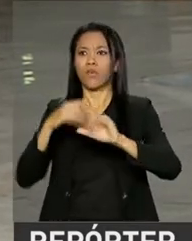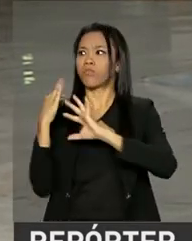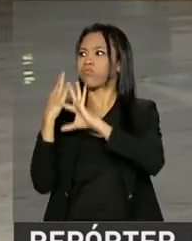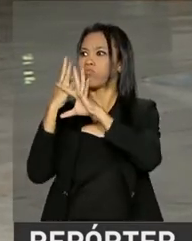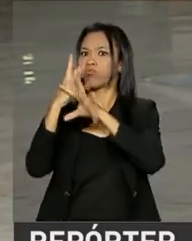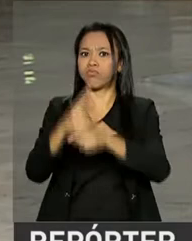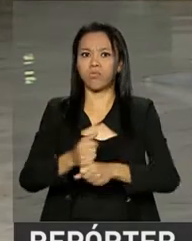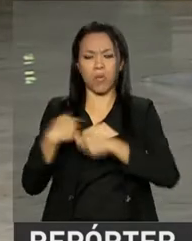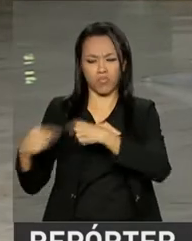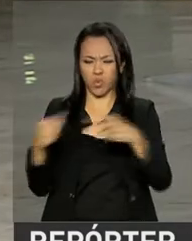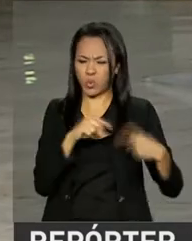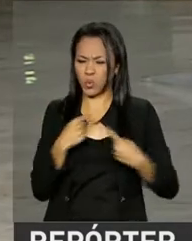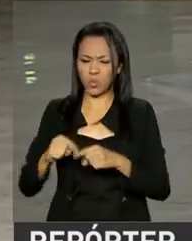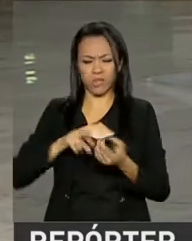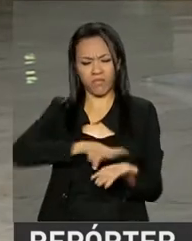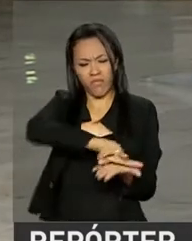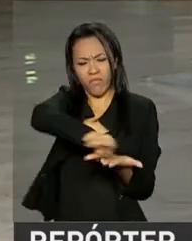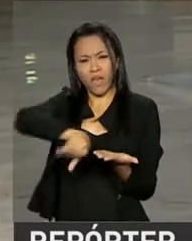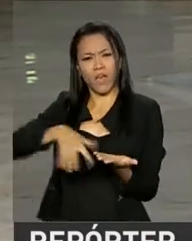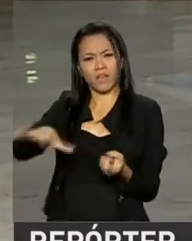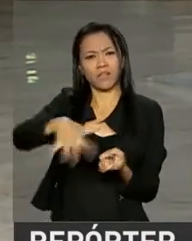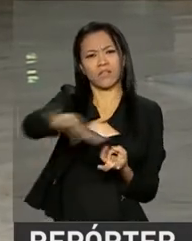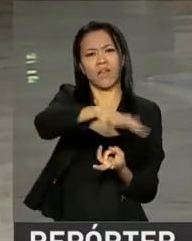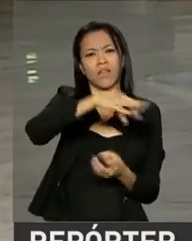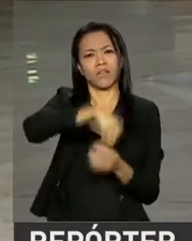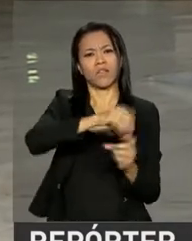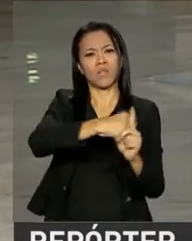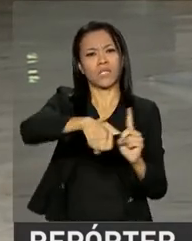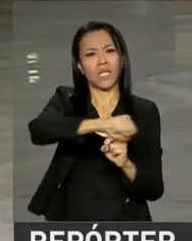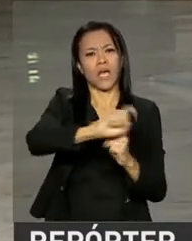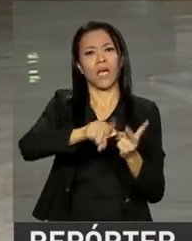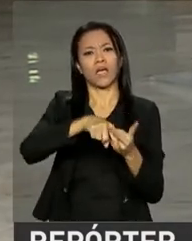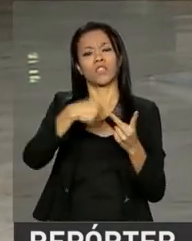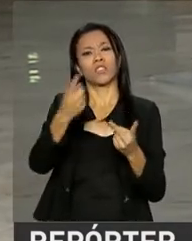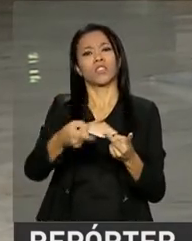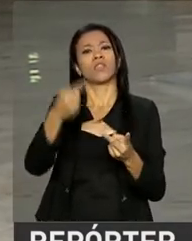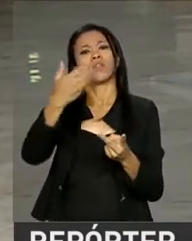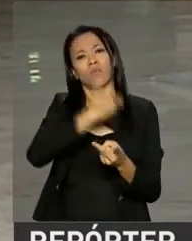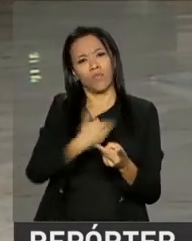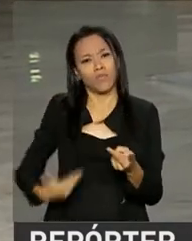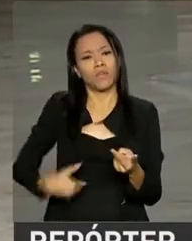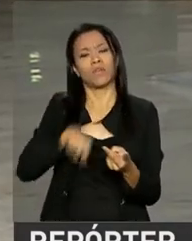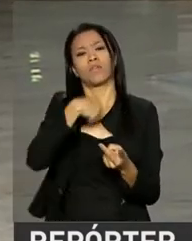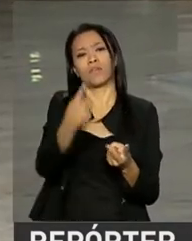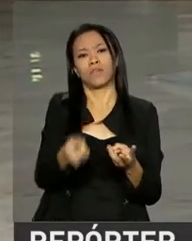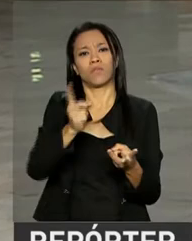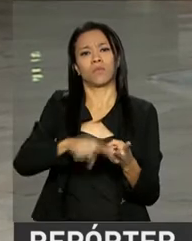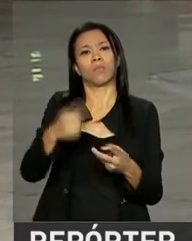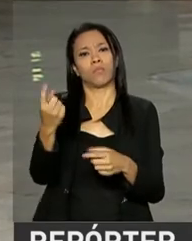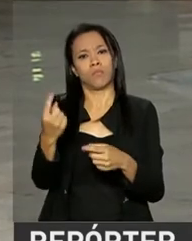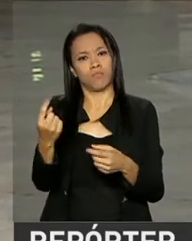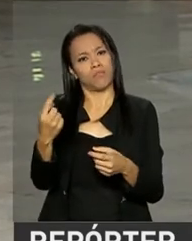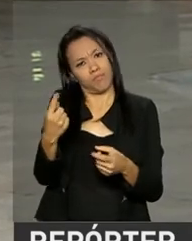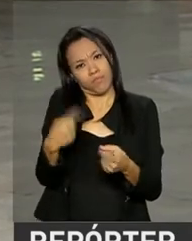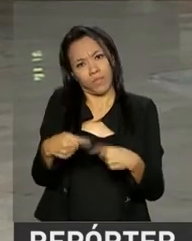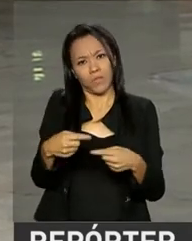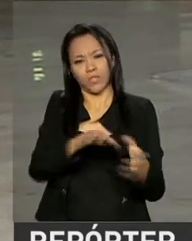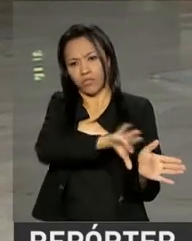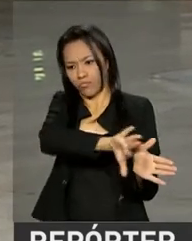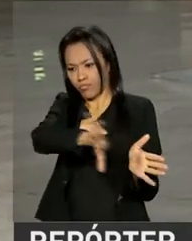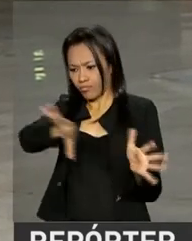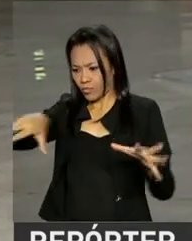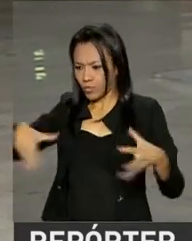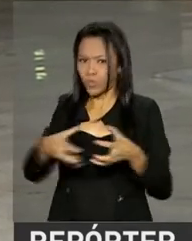entre os mais variados setores da sociedade civil do estado e também da política segundo o